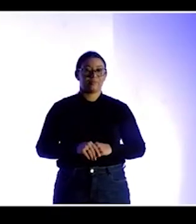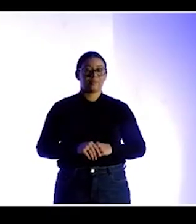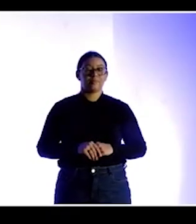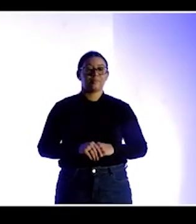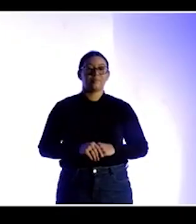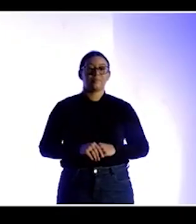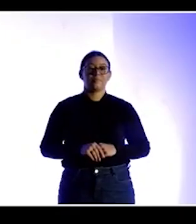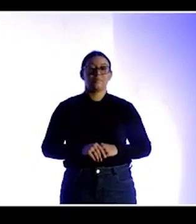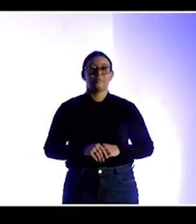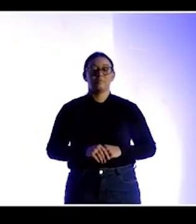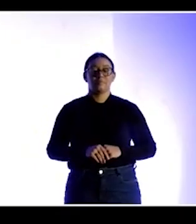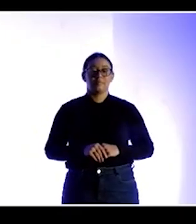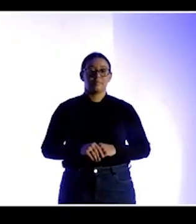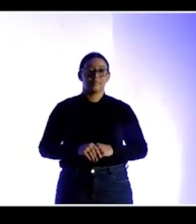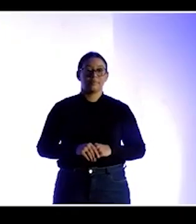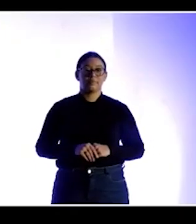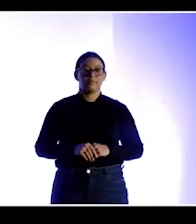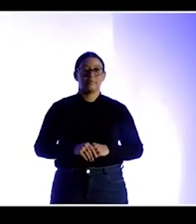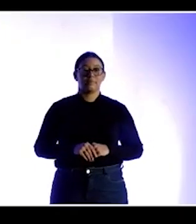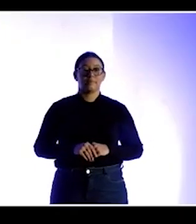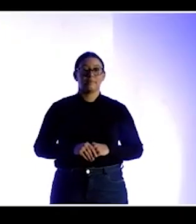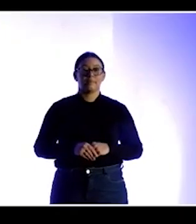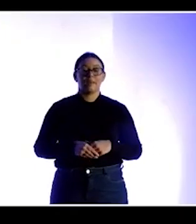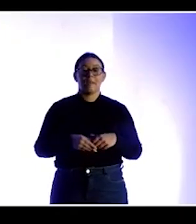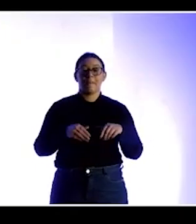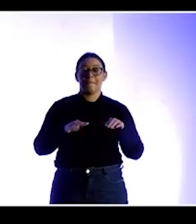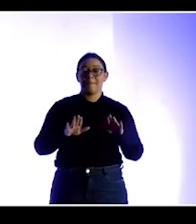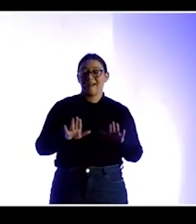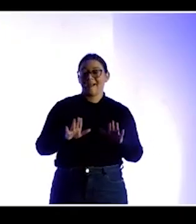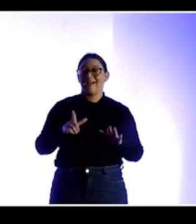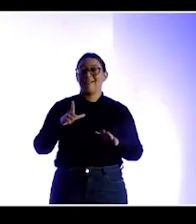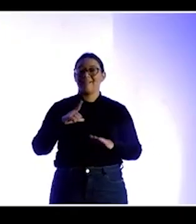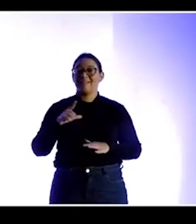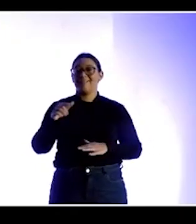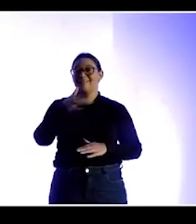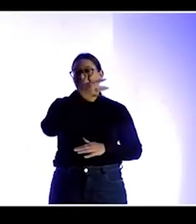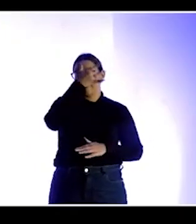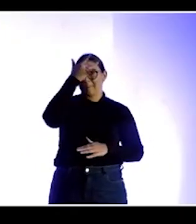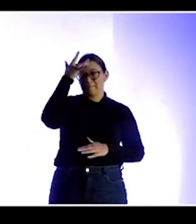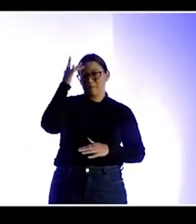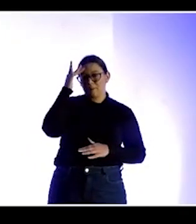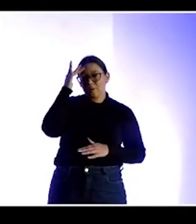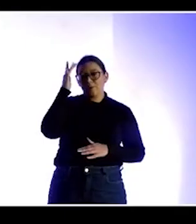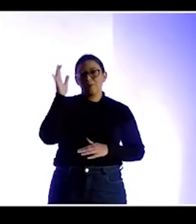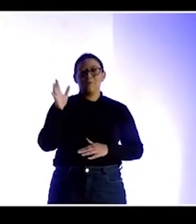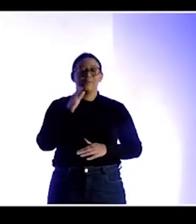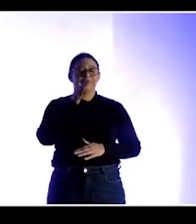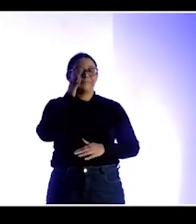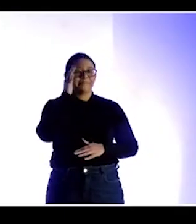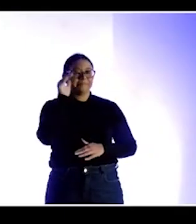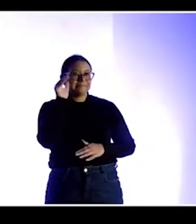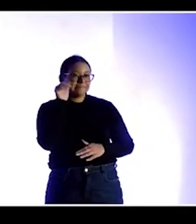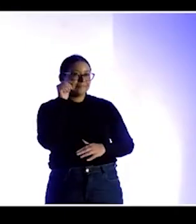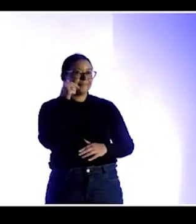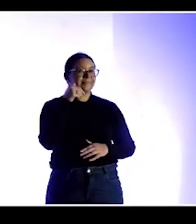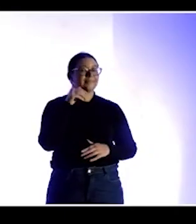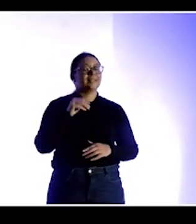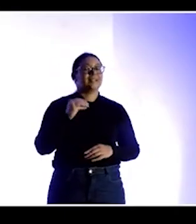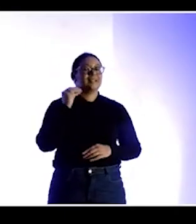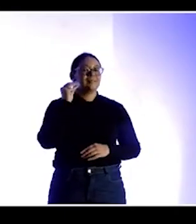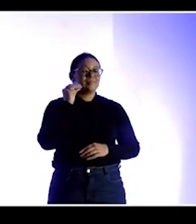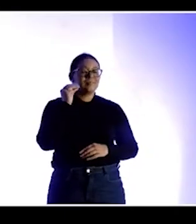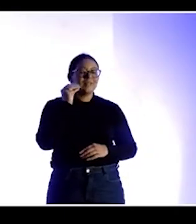Mas dizem as pessoas que têm uma bola de cristal, esses caras aqui são muito bem conceituados aí no mundo das finanças e